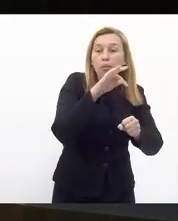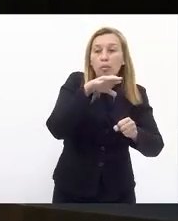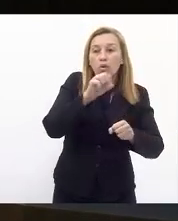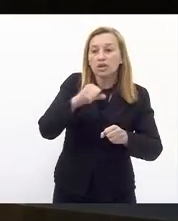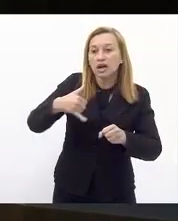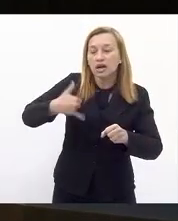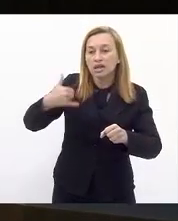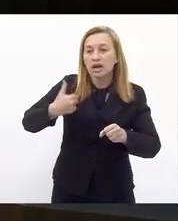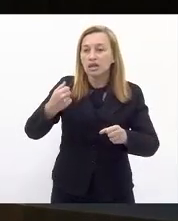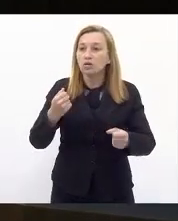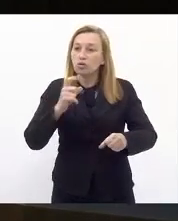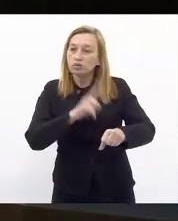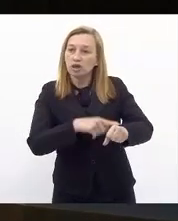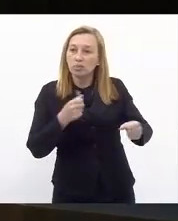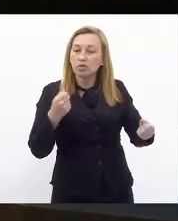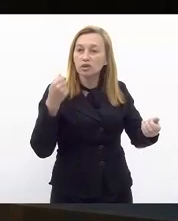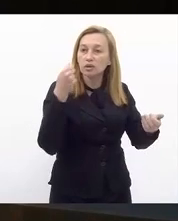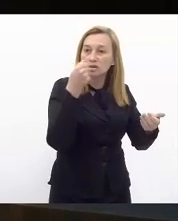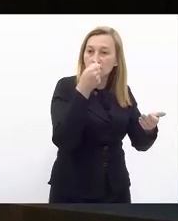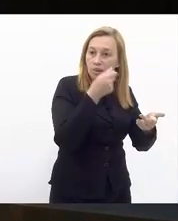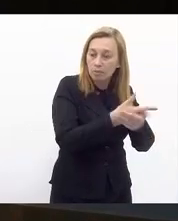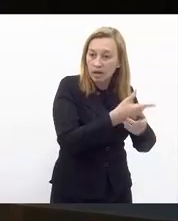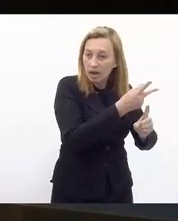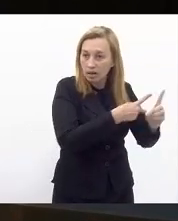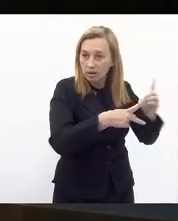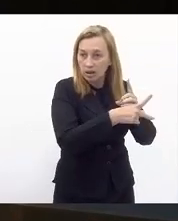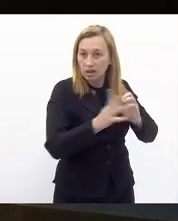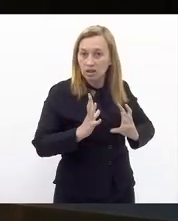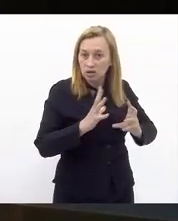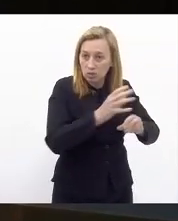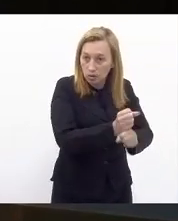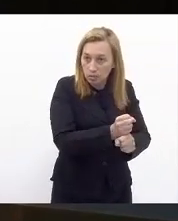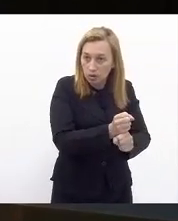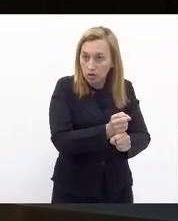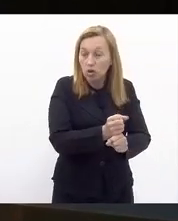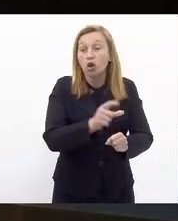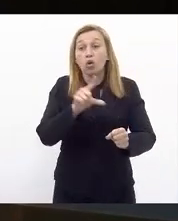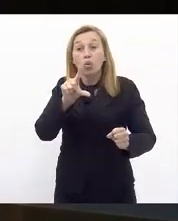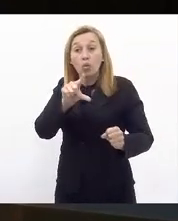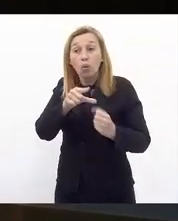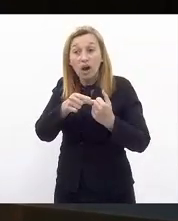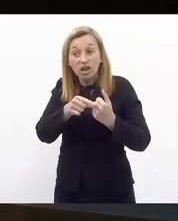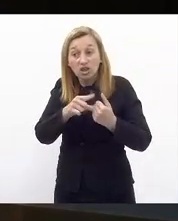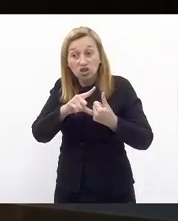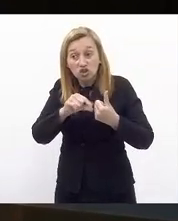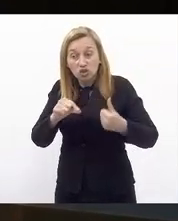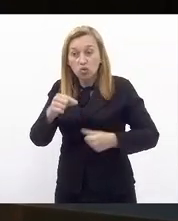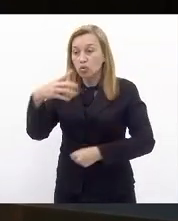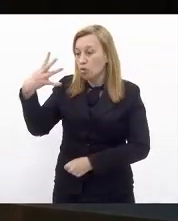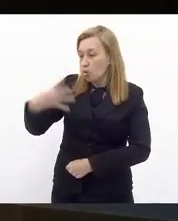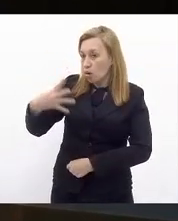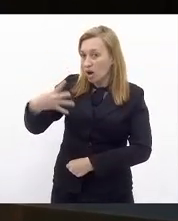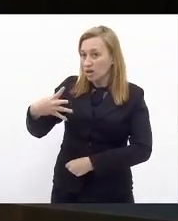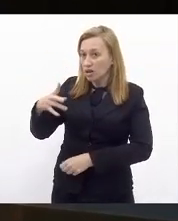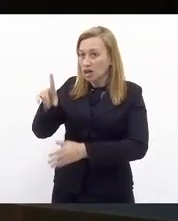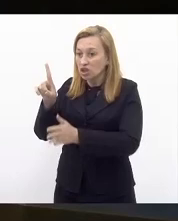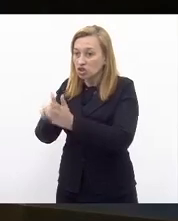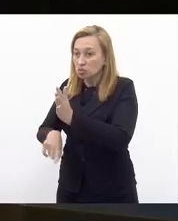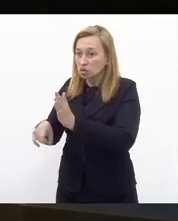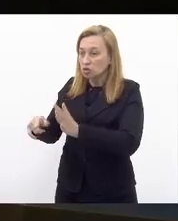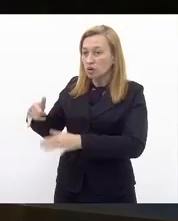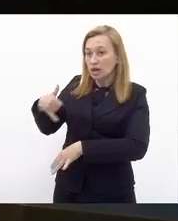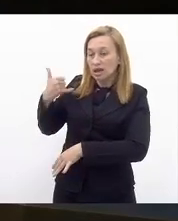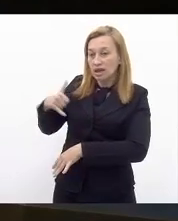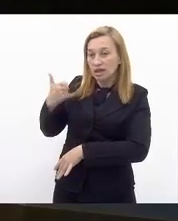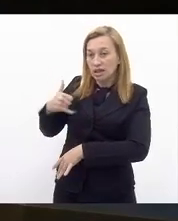tempo de contribuição aí tem aquela tabela de pontos e o artigo quarto ele reduz a idade